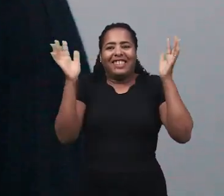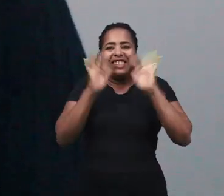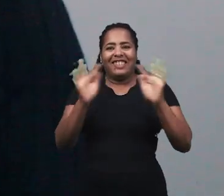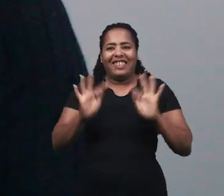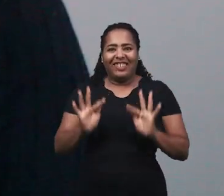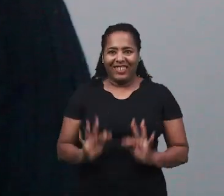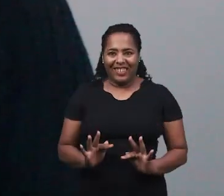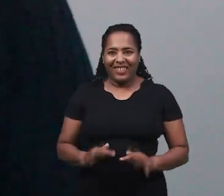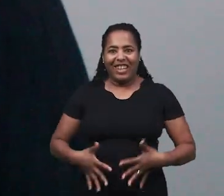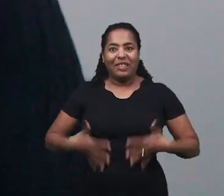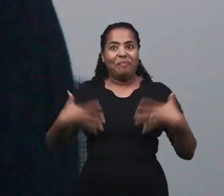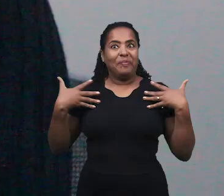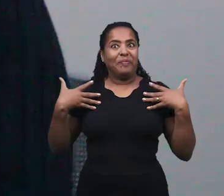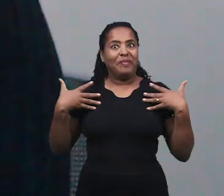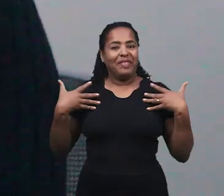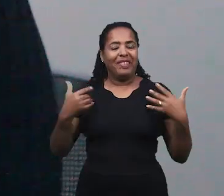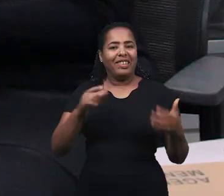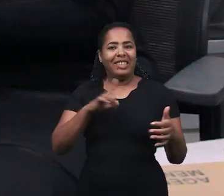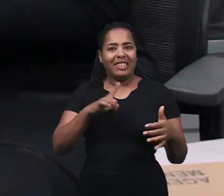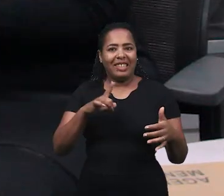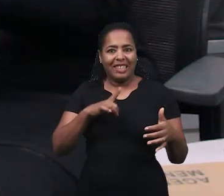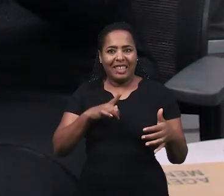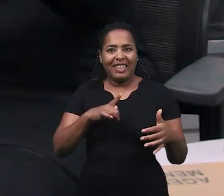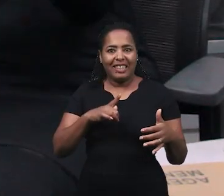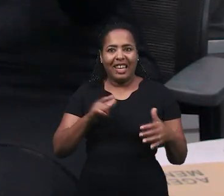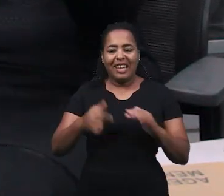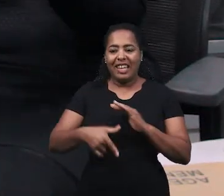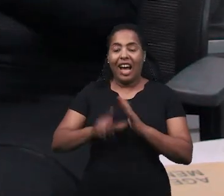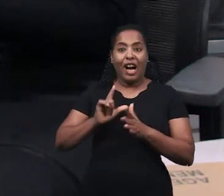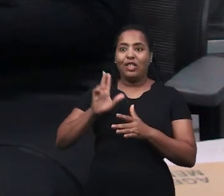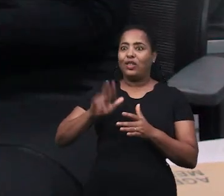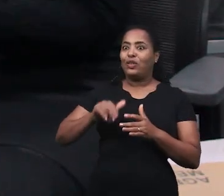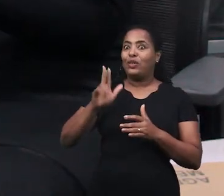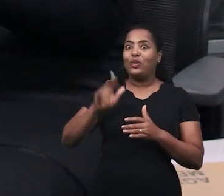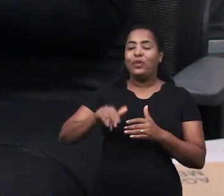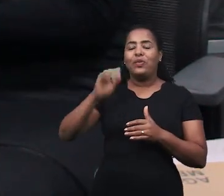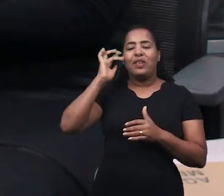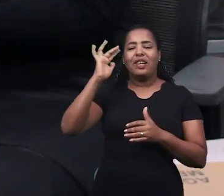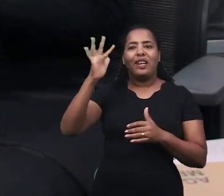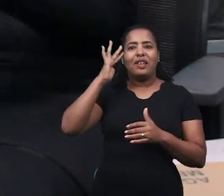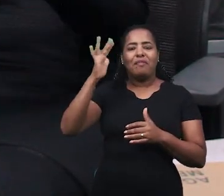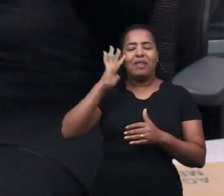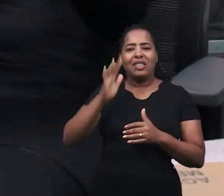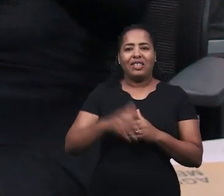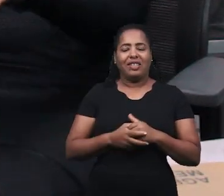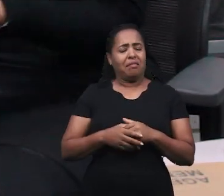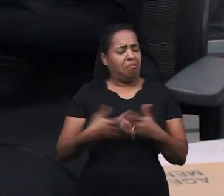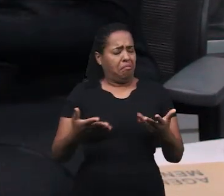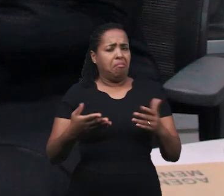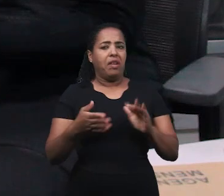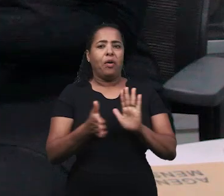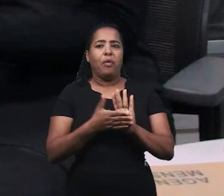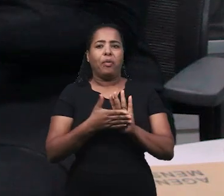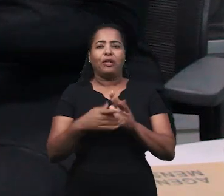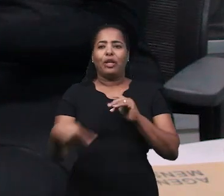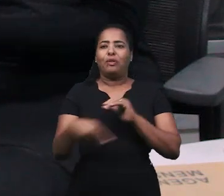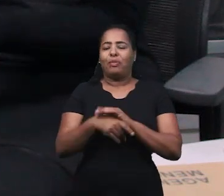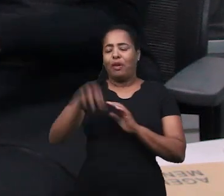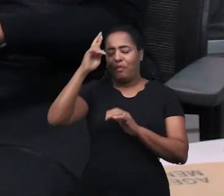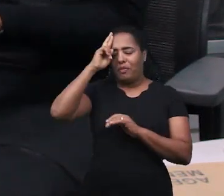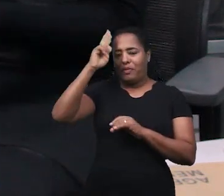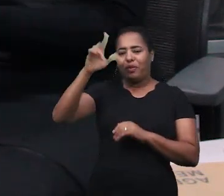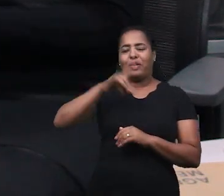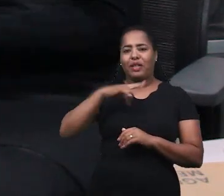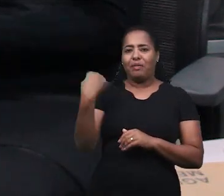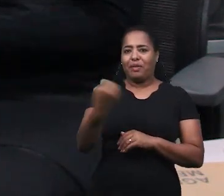minha felicidade, né, do privilégio que eu tenho e que eu jamais imaginei de um dia viver isso, né, que é o projeto do Senhor, né, que